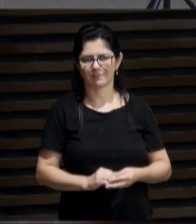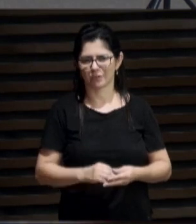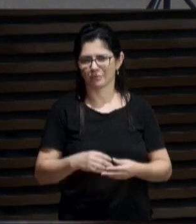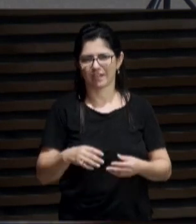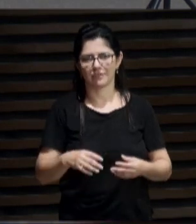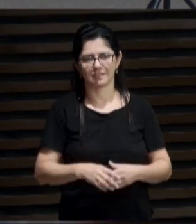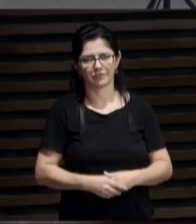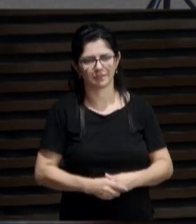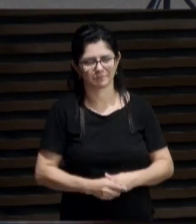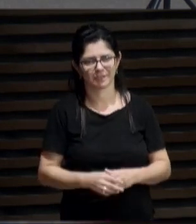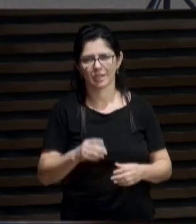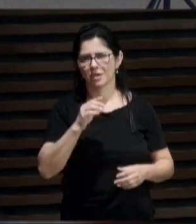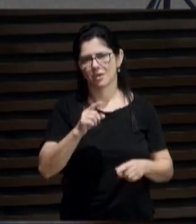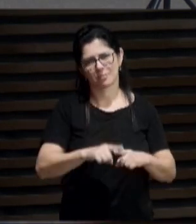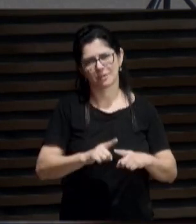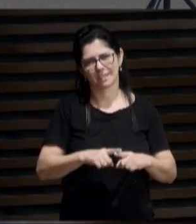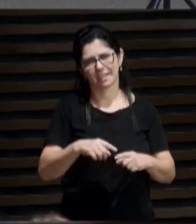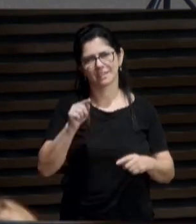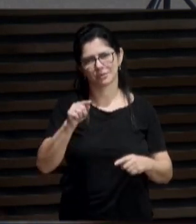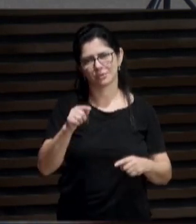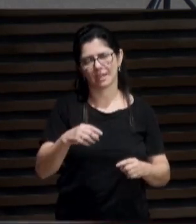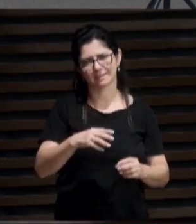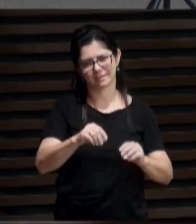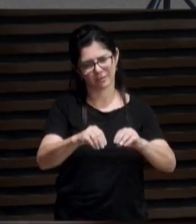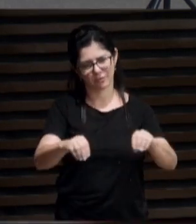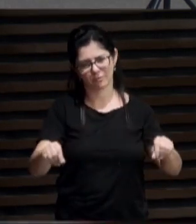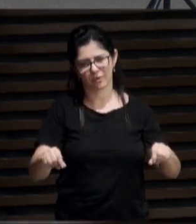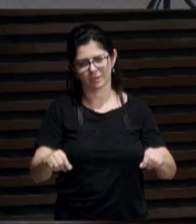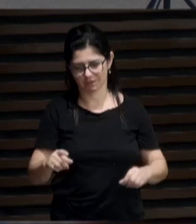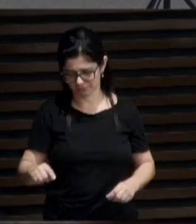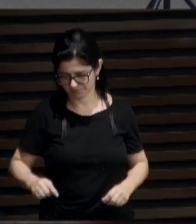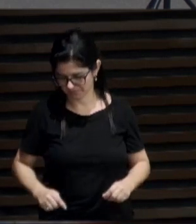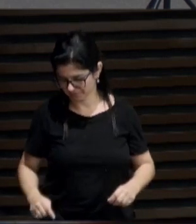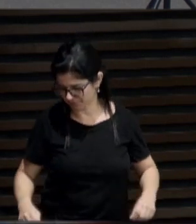formado, porque tu és pó, e ao pó tornarás.